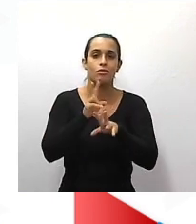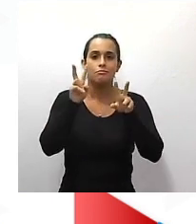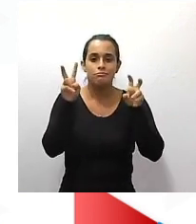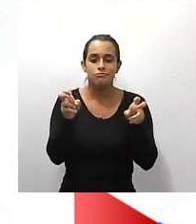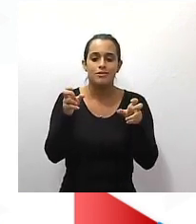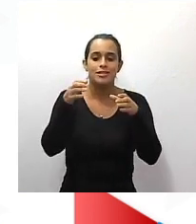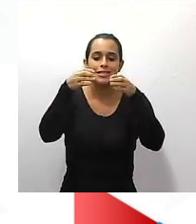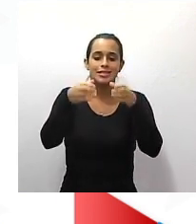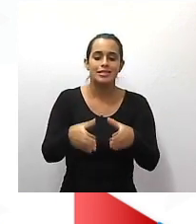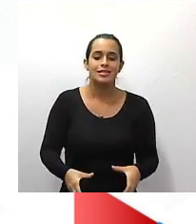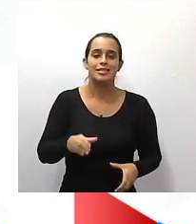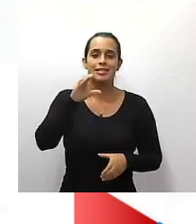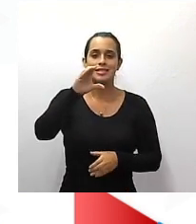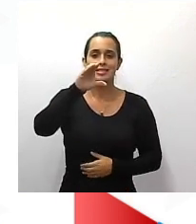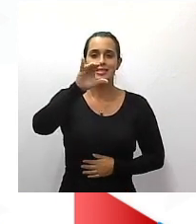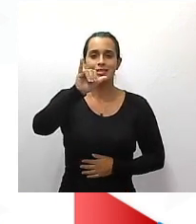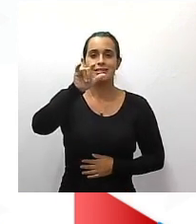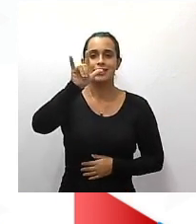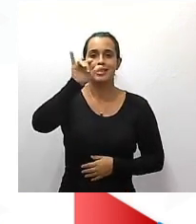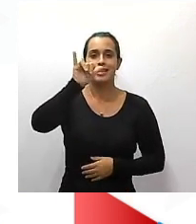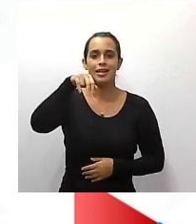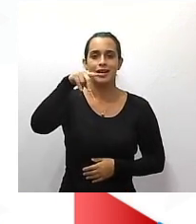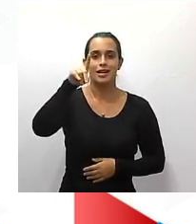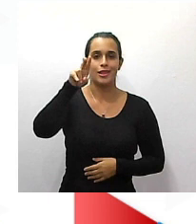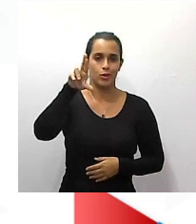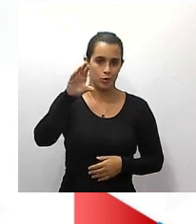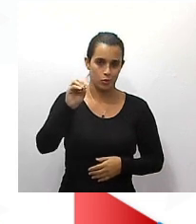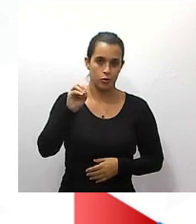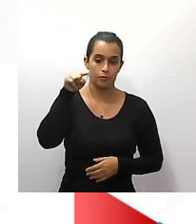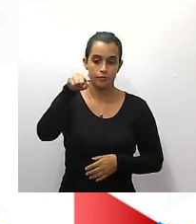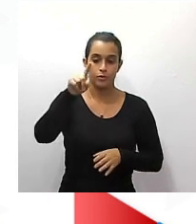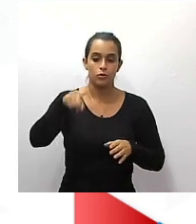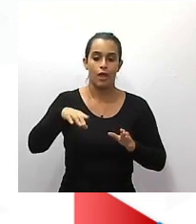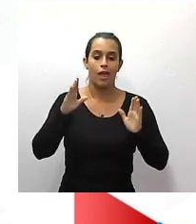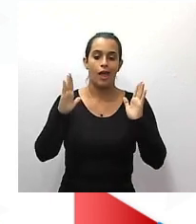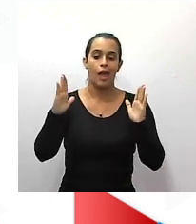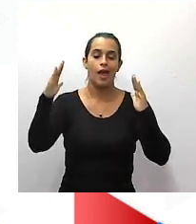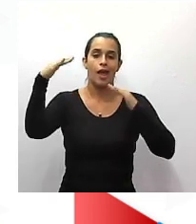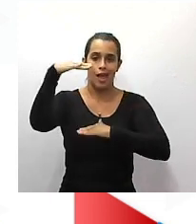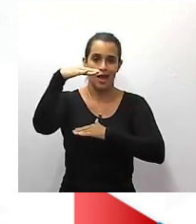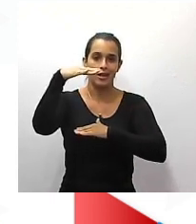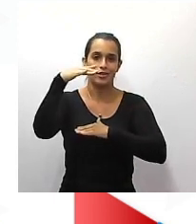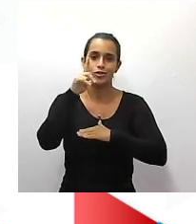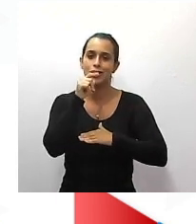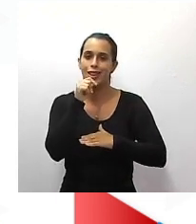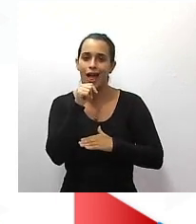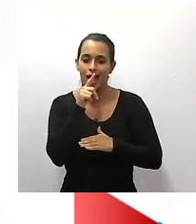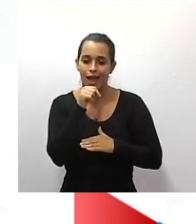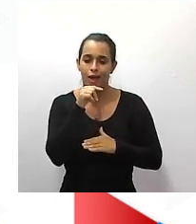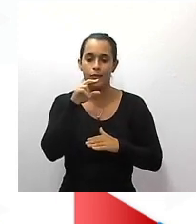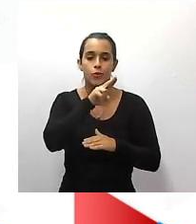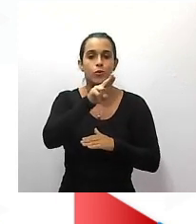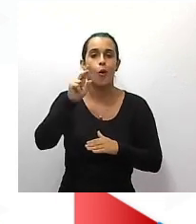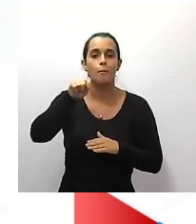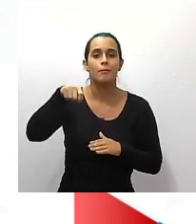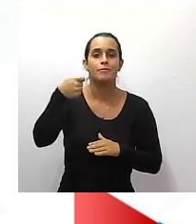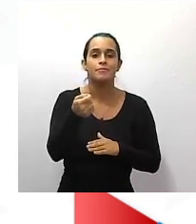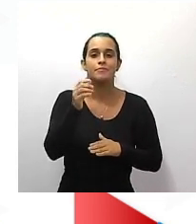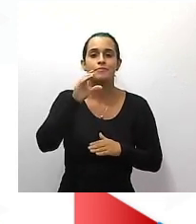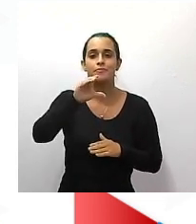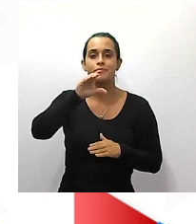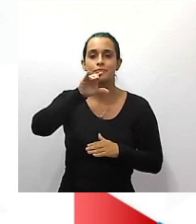outro. Eu preciso do raio, então é a metade do diâmetro. O raio vale 5 e a altura foi dada 8 centímetros.